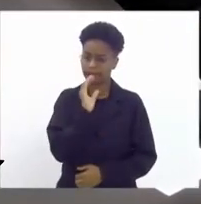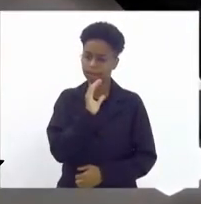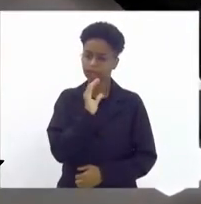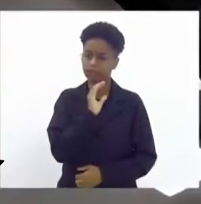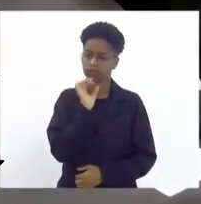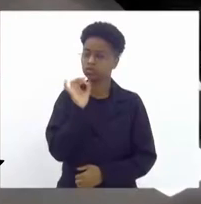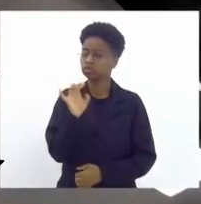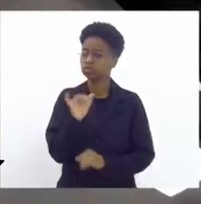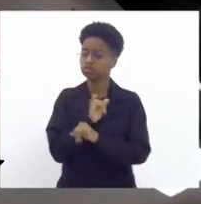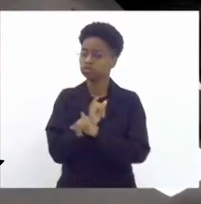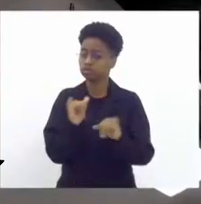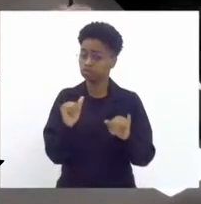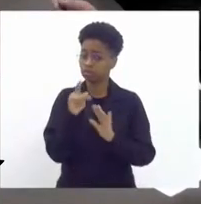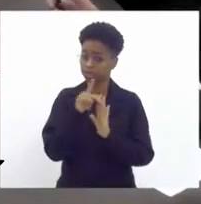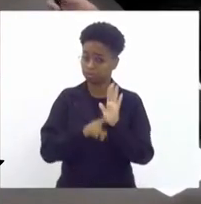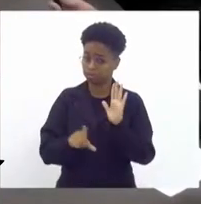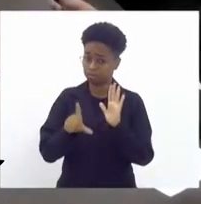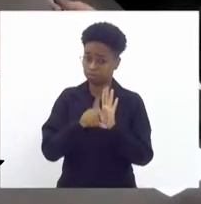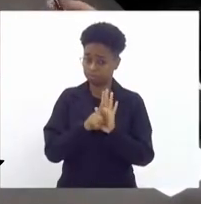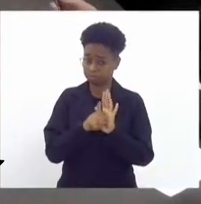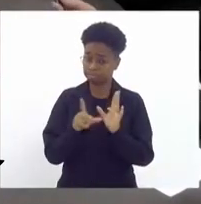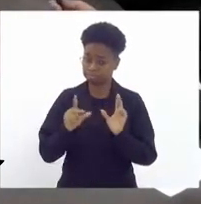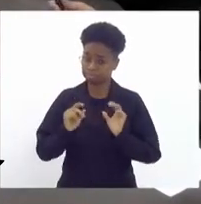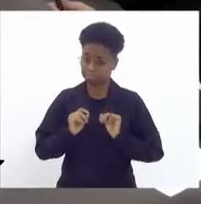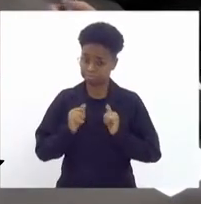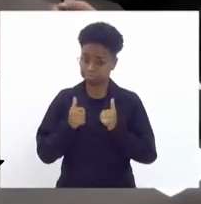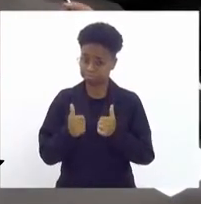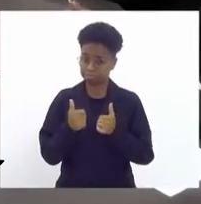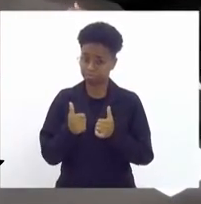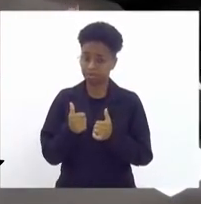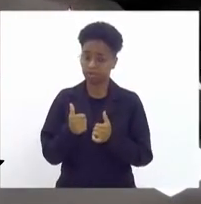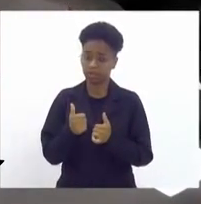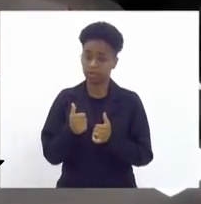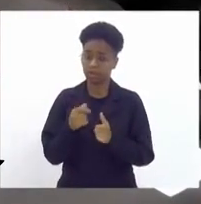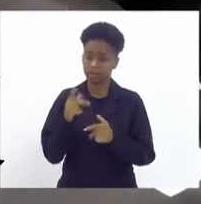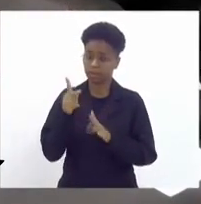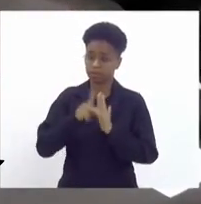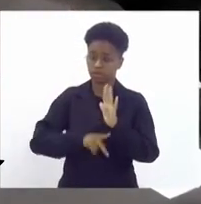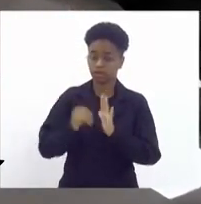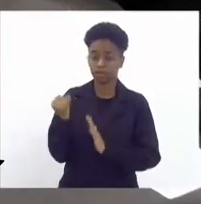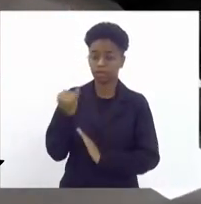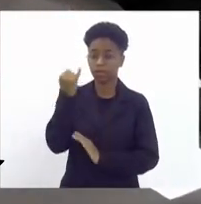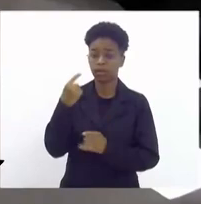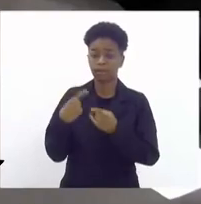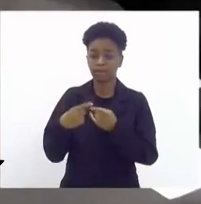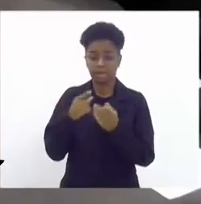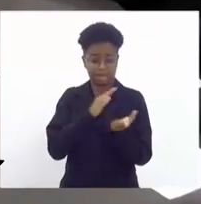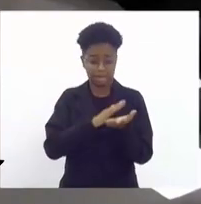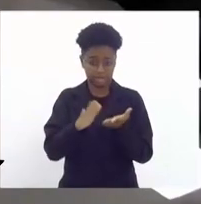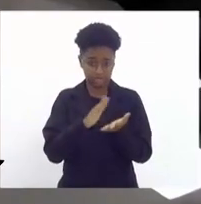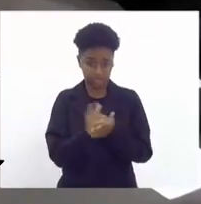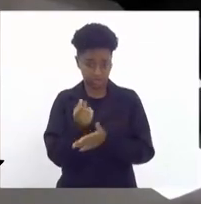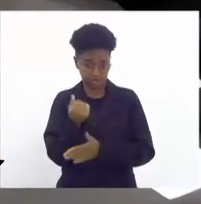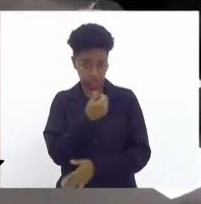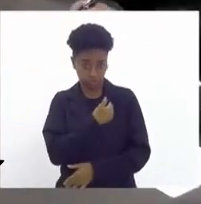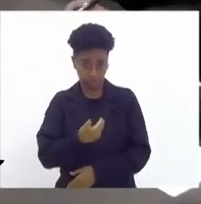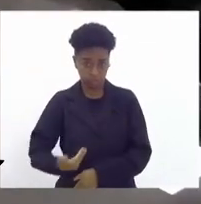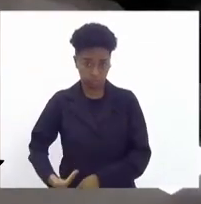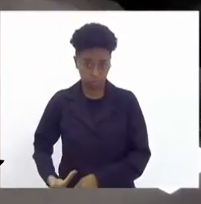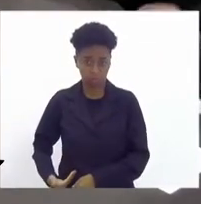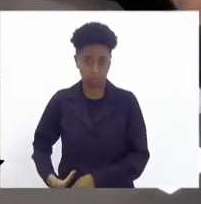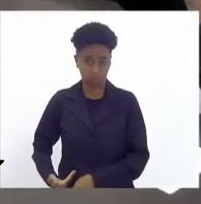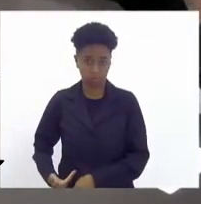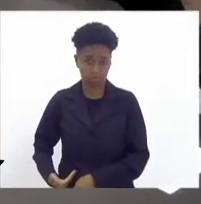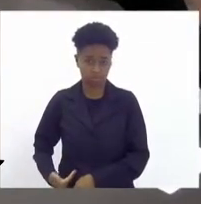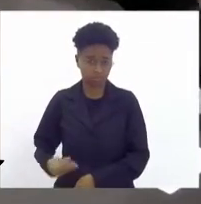só dizer que esse projeto é um projeto meritório e um projeto muito importante, porque gastar dinheiro público